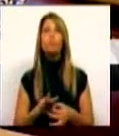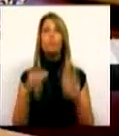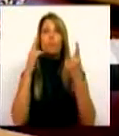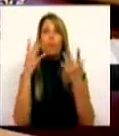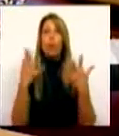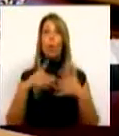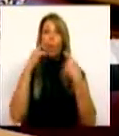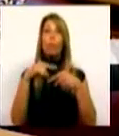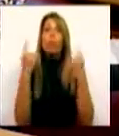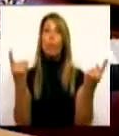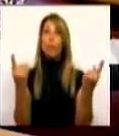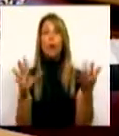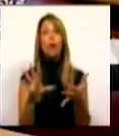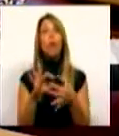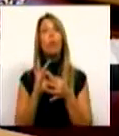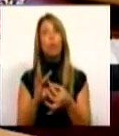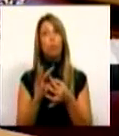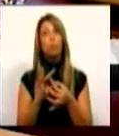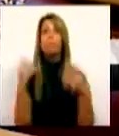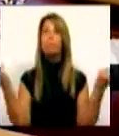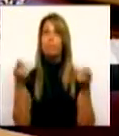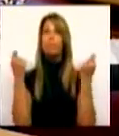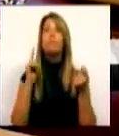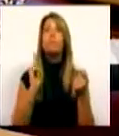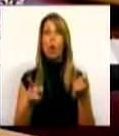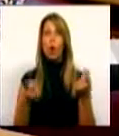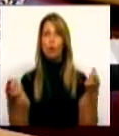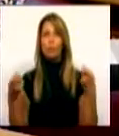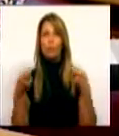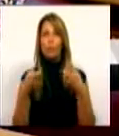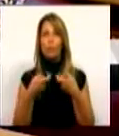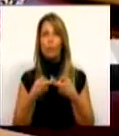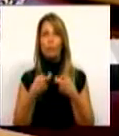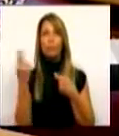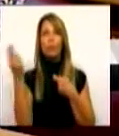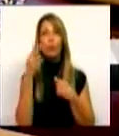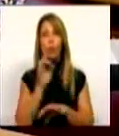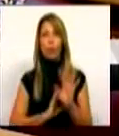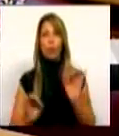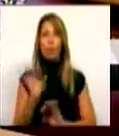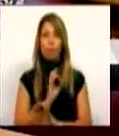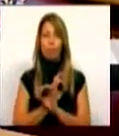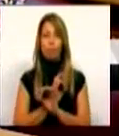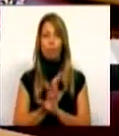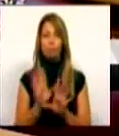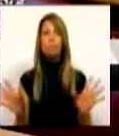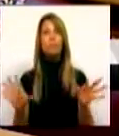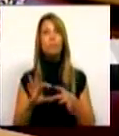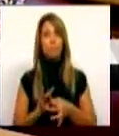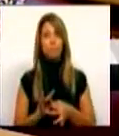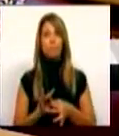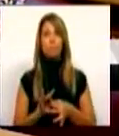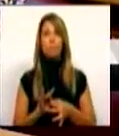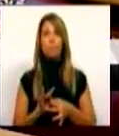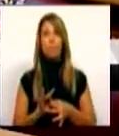públicas e consolida e promove a convergência com a União Europeia. Consolida a